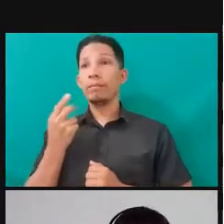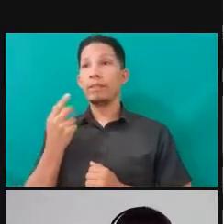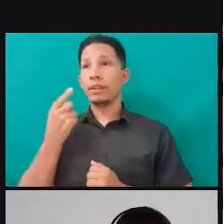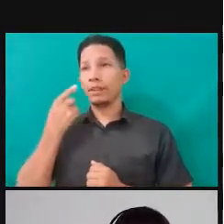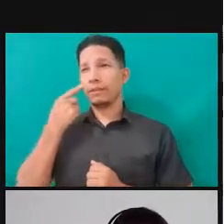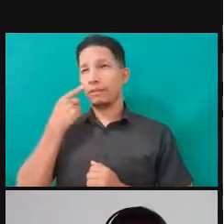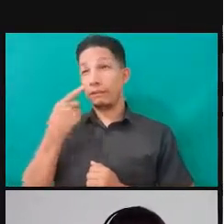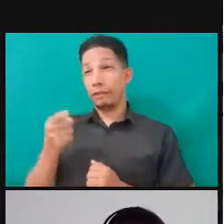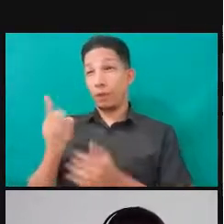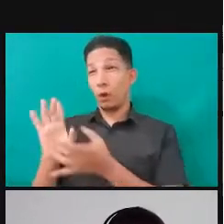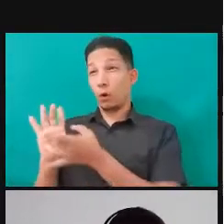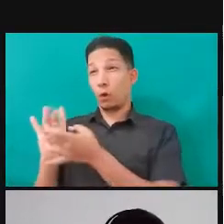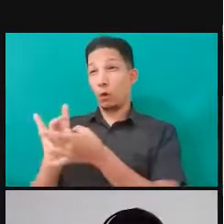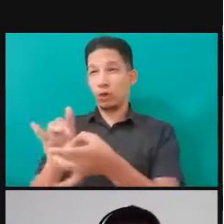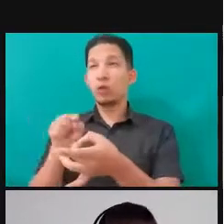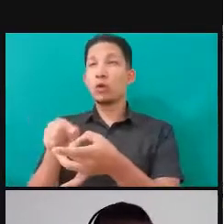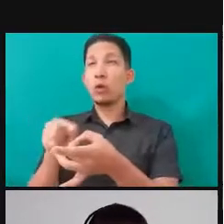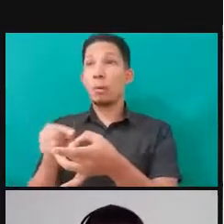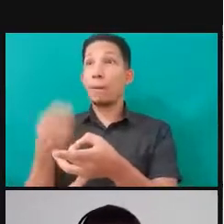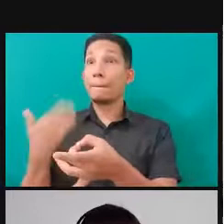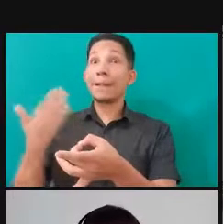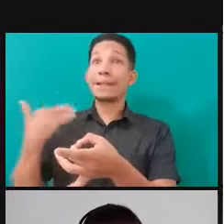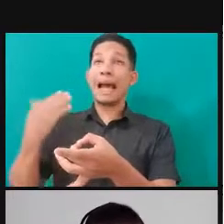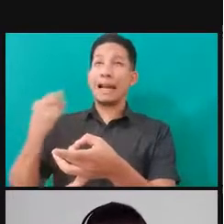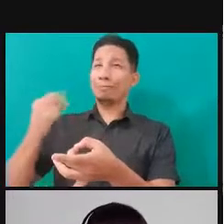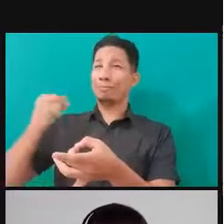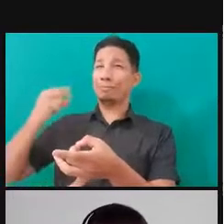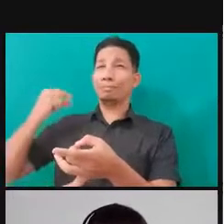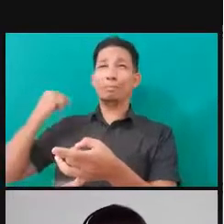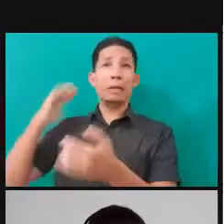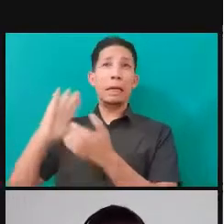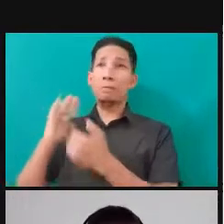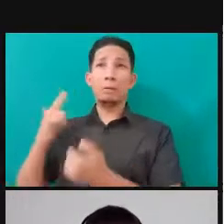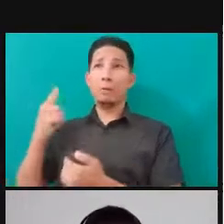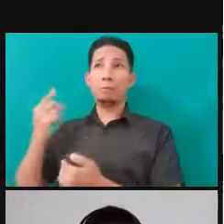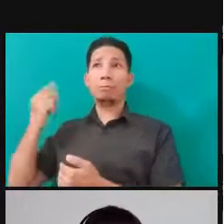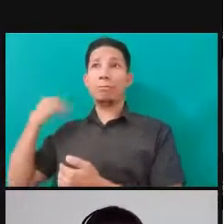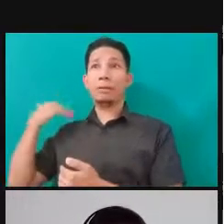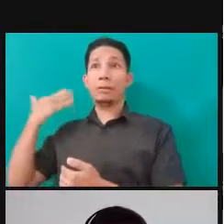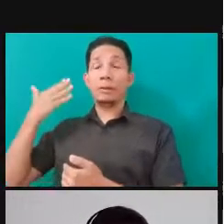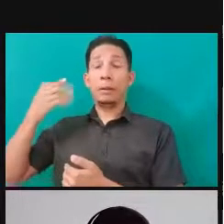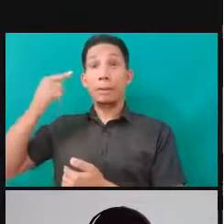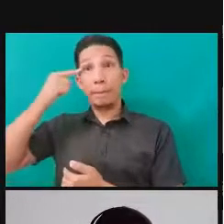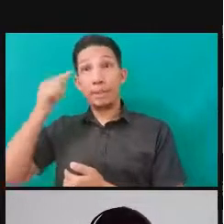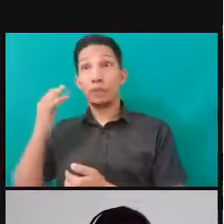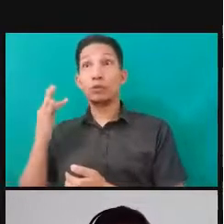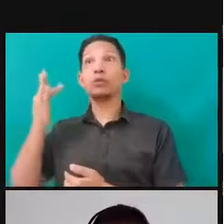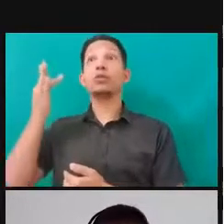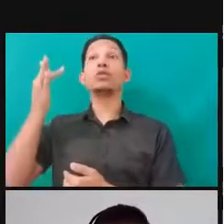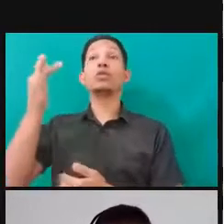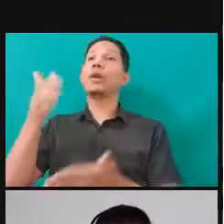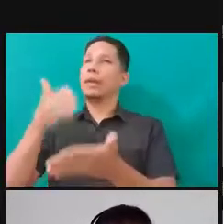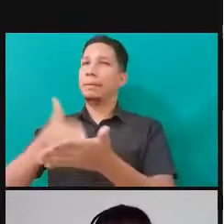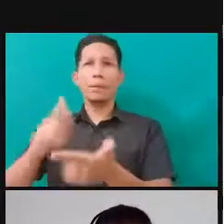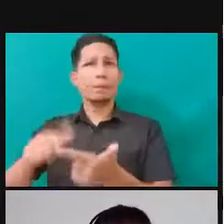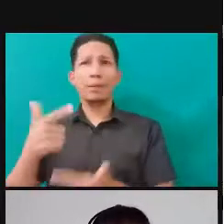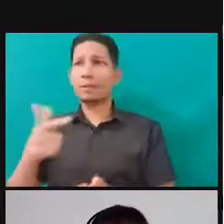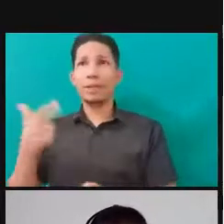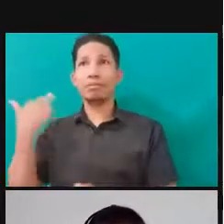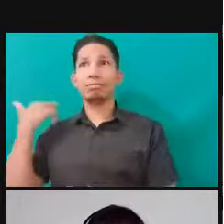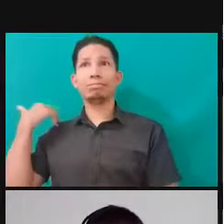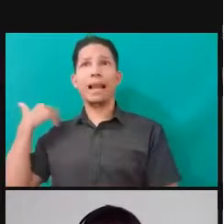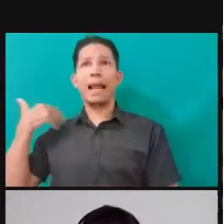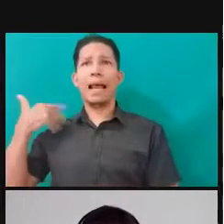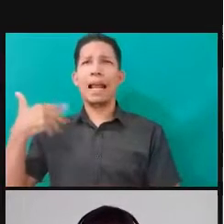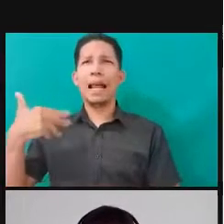olhando para o passado sem limites e pensando na criação para o futuro sem limites. Então,